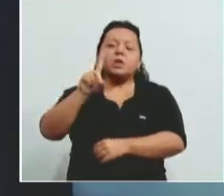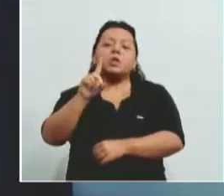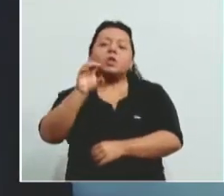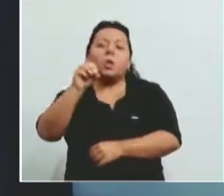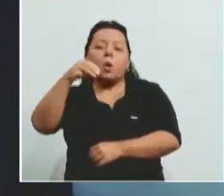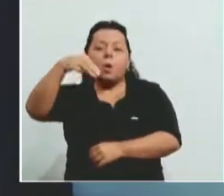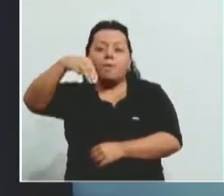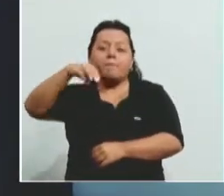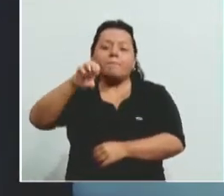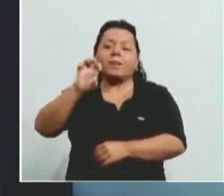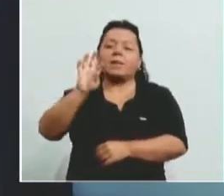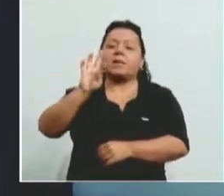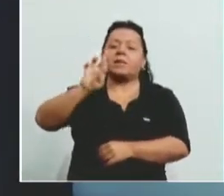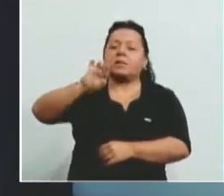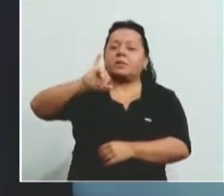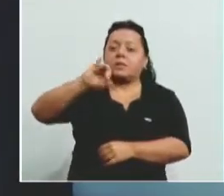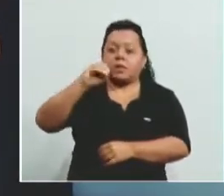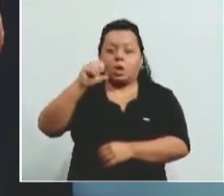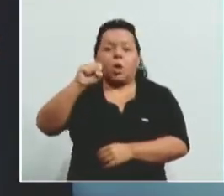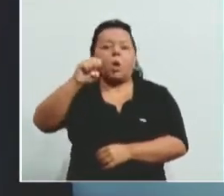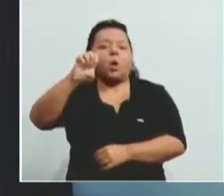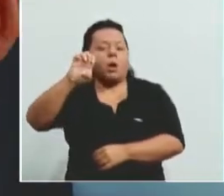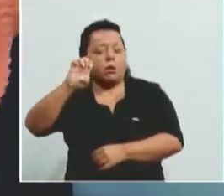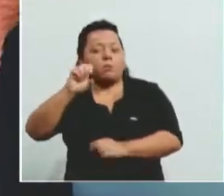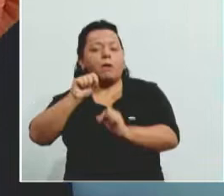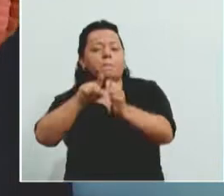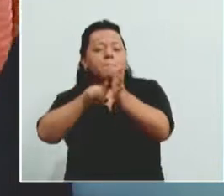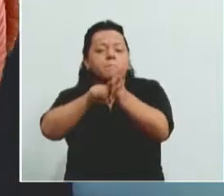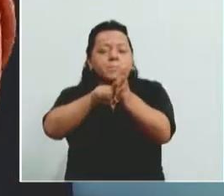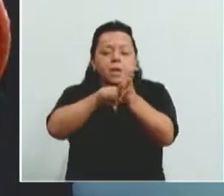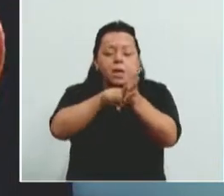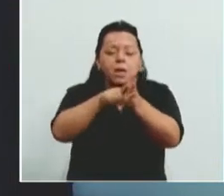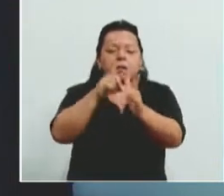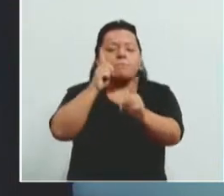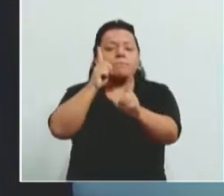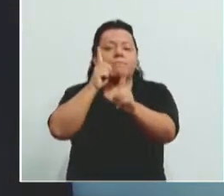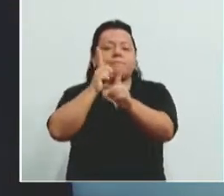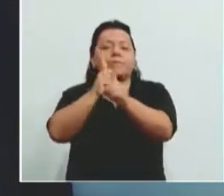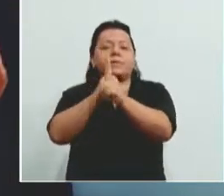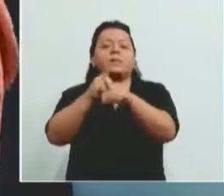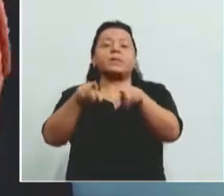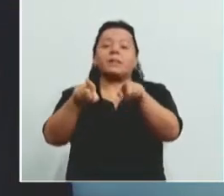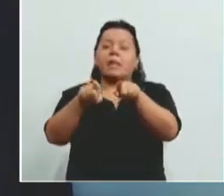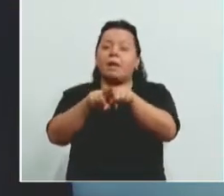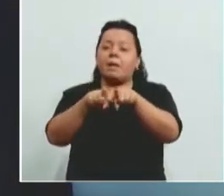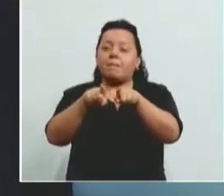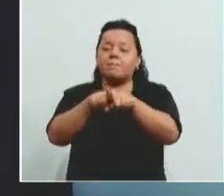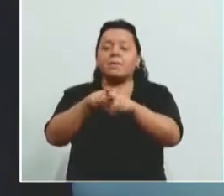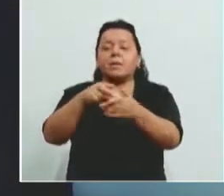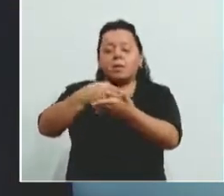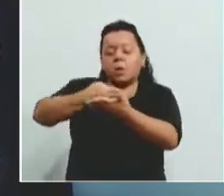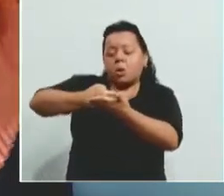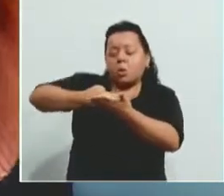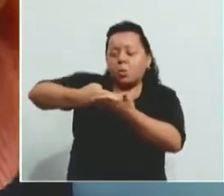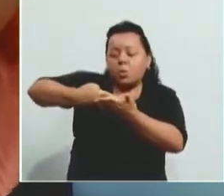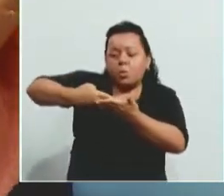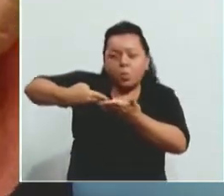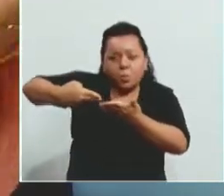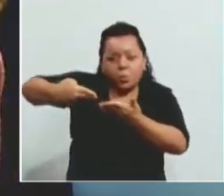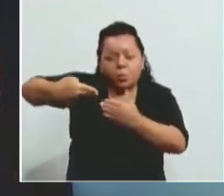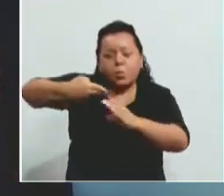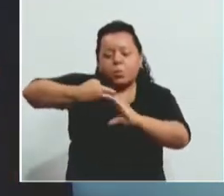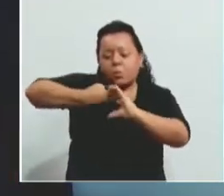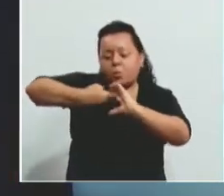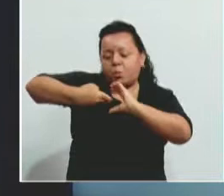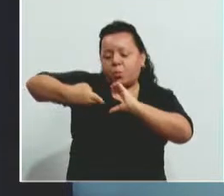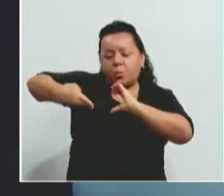E aí, tá suspeito, não achou, ainda podemos partir para a ressonância magnética também, com preparo, também com um